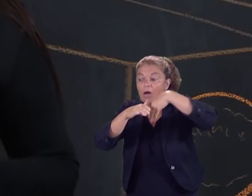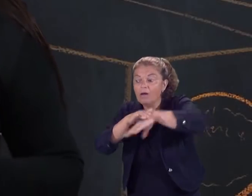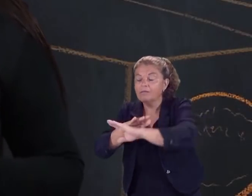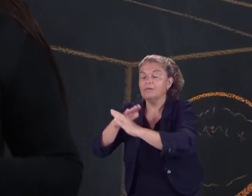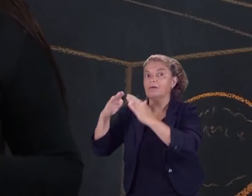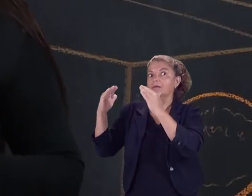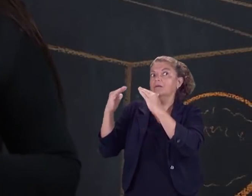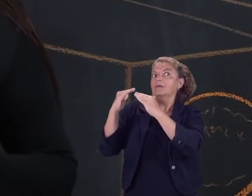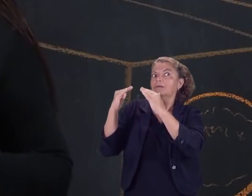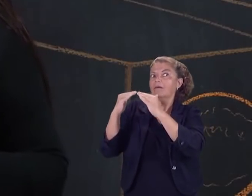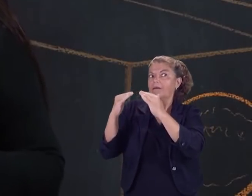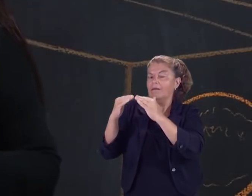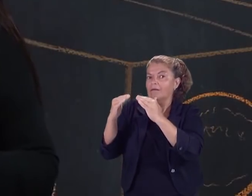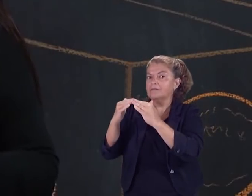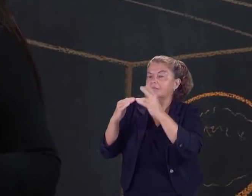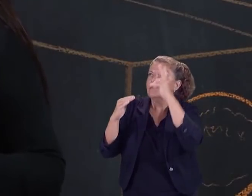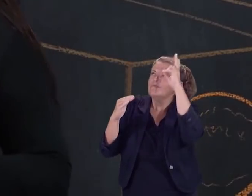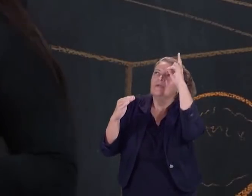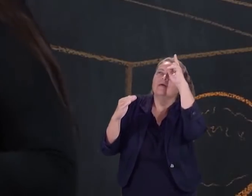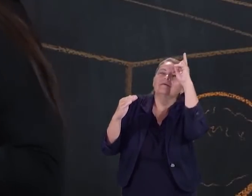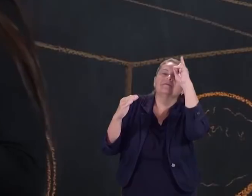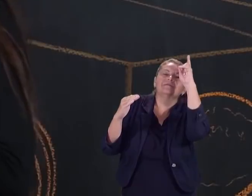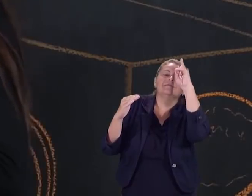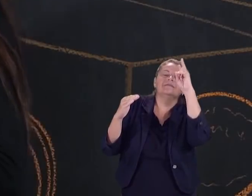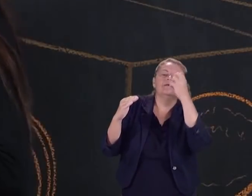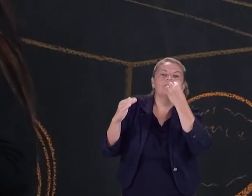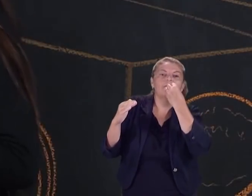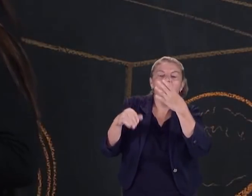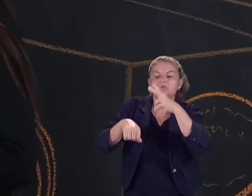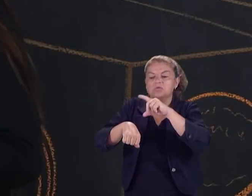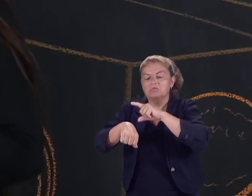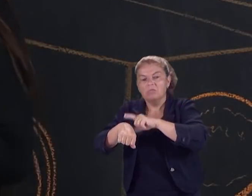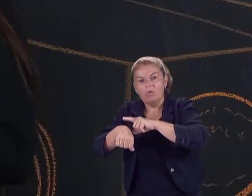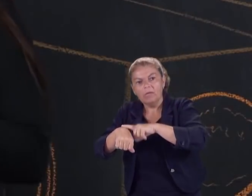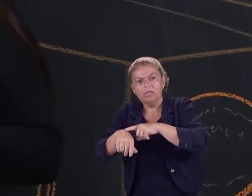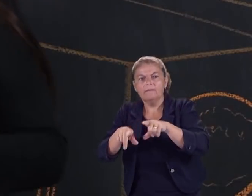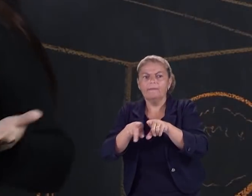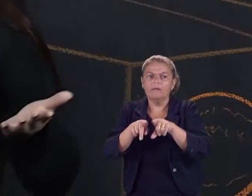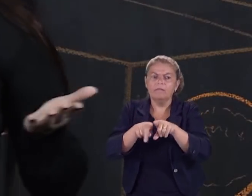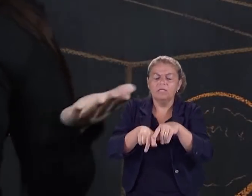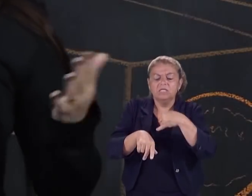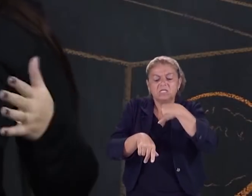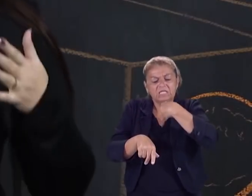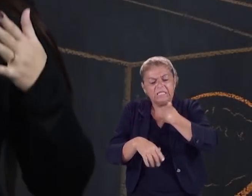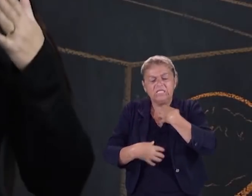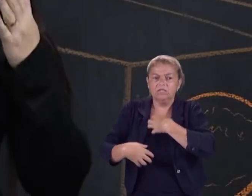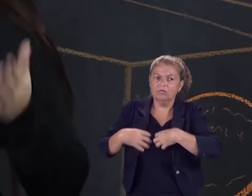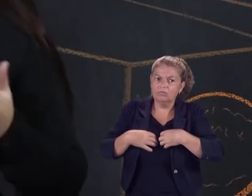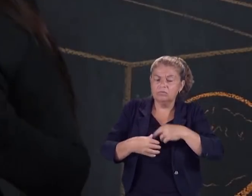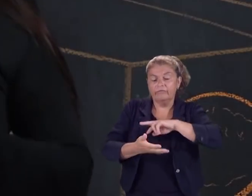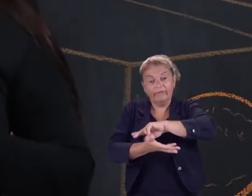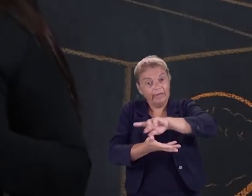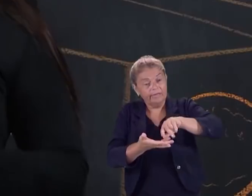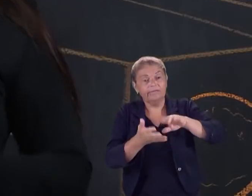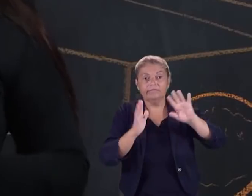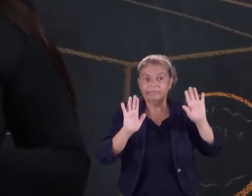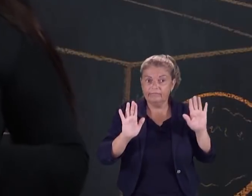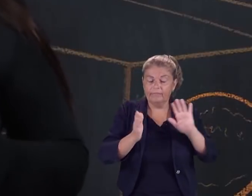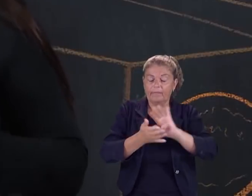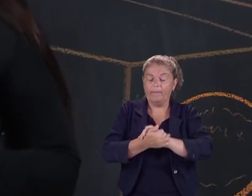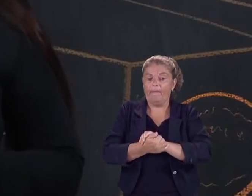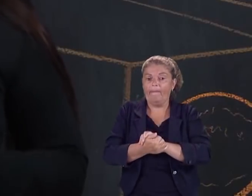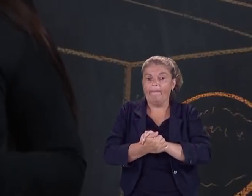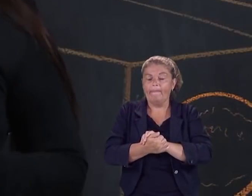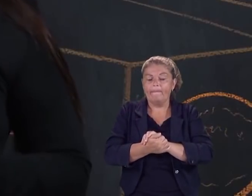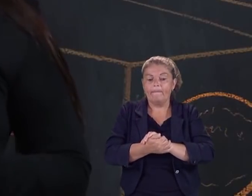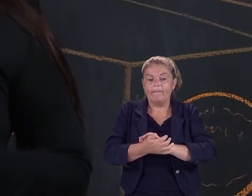de memória, para você mostrar isso para outras pessoas. A expressividade que está entre todas as produções